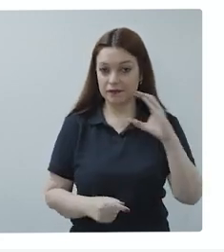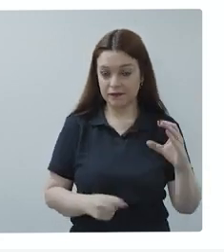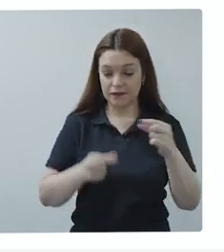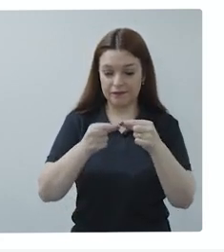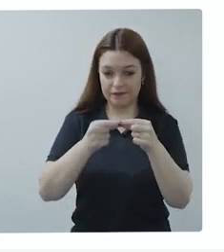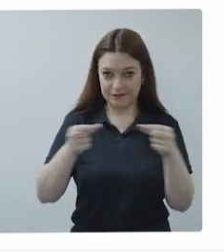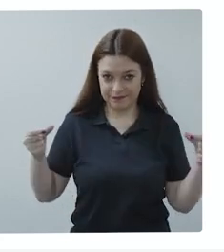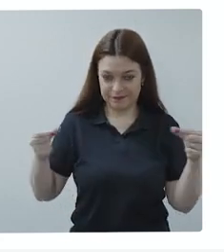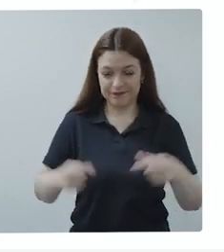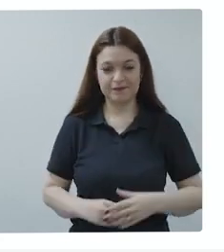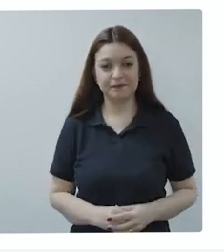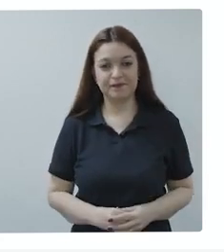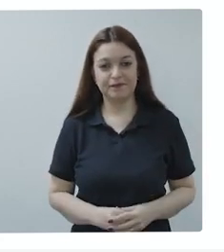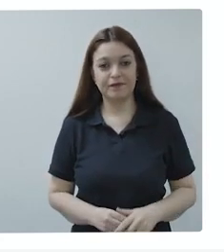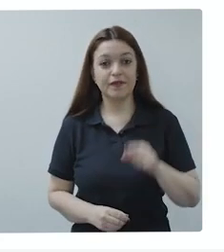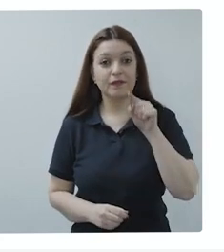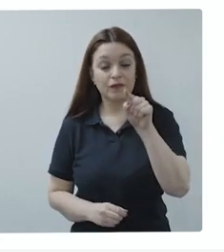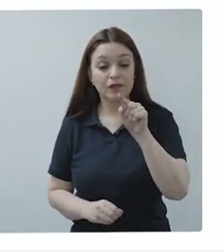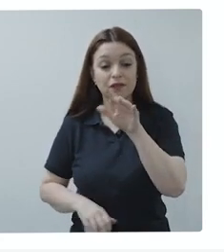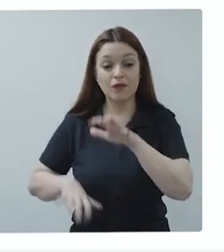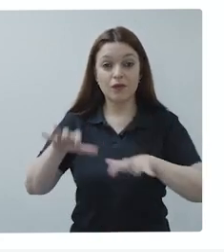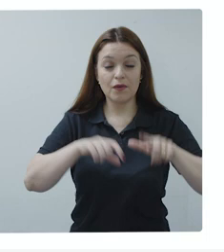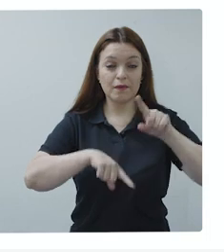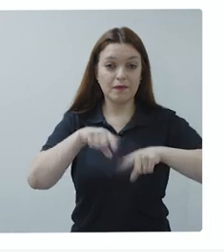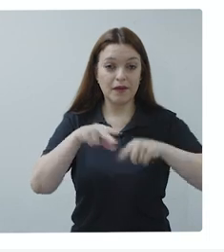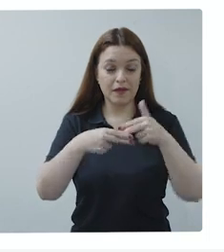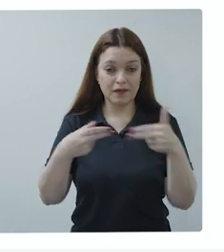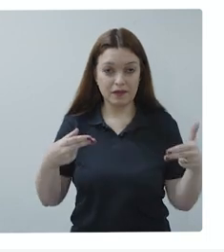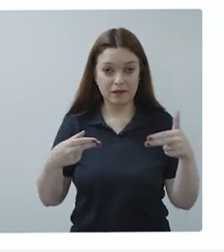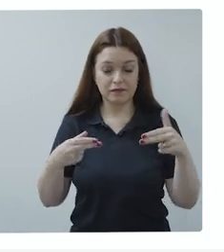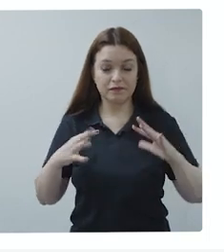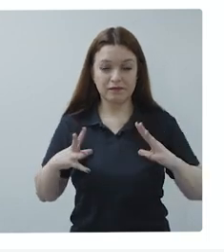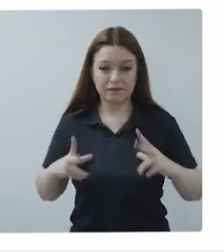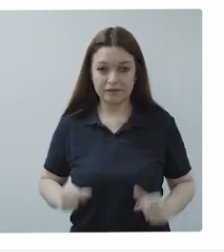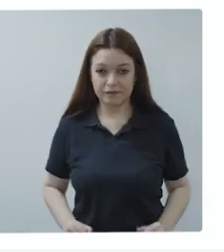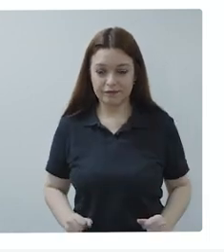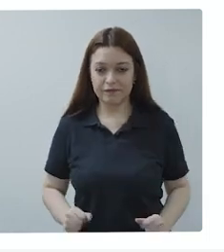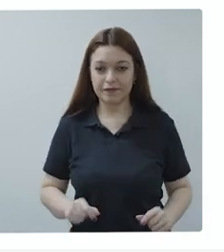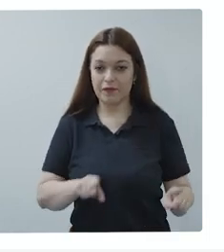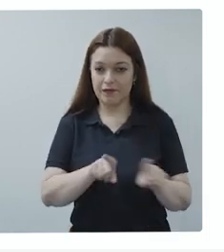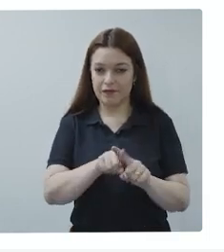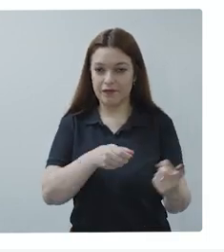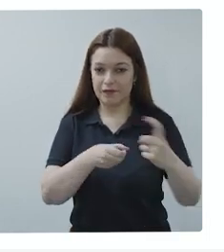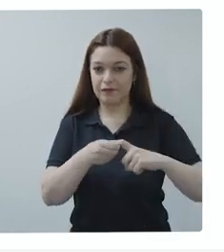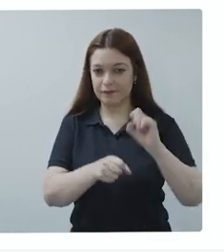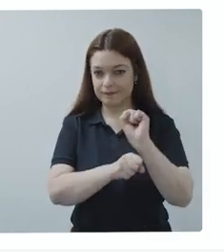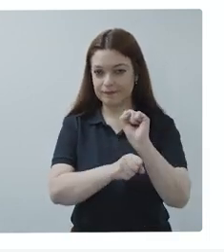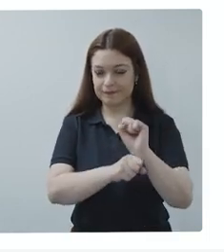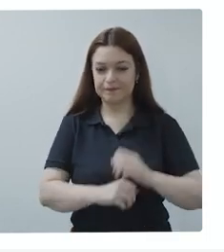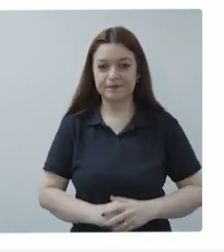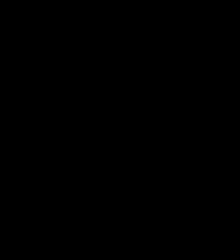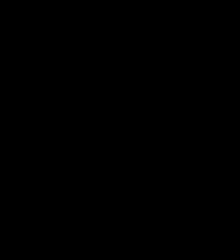régua. Enquanto vocês organizam os materiais e higienizam tudo, nós aguardamos um pouquinho.